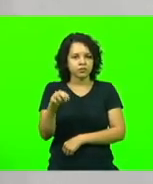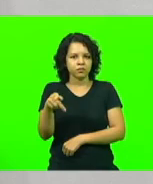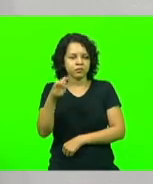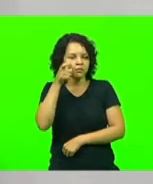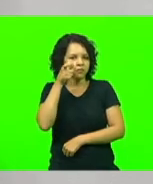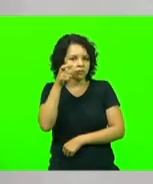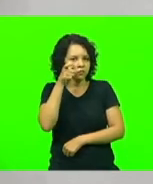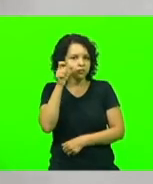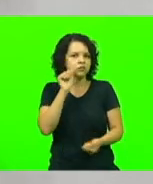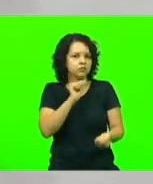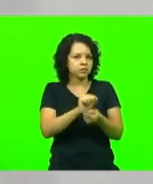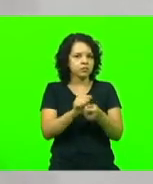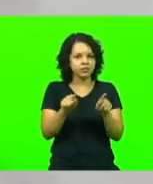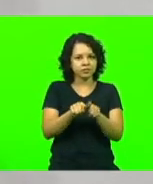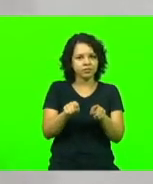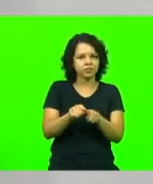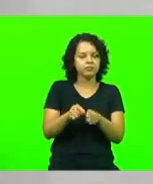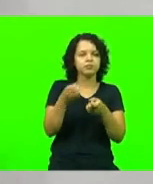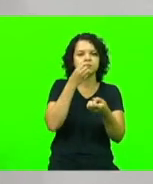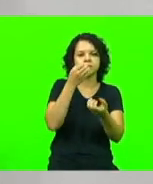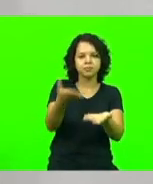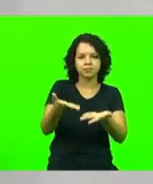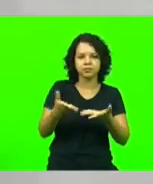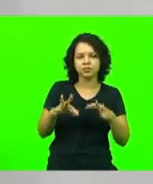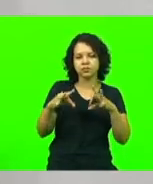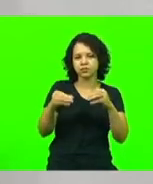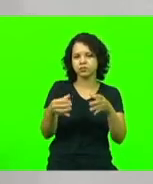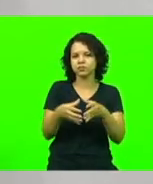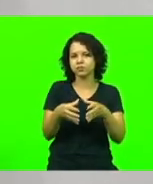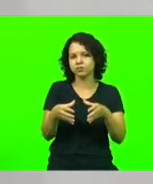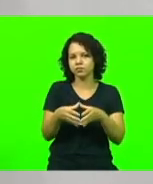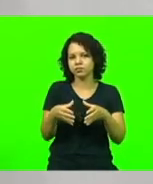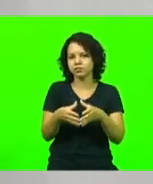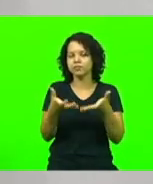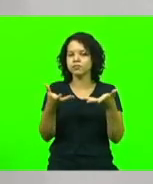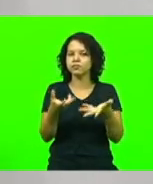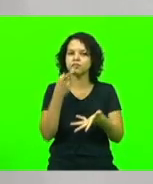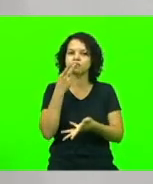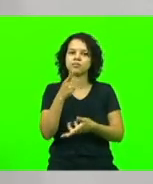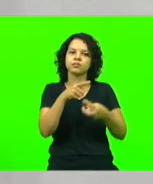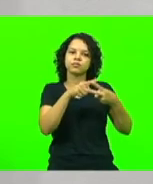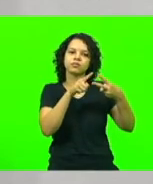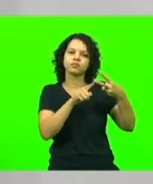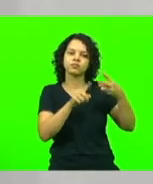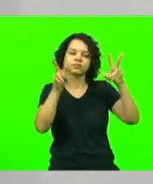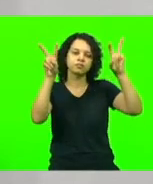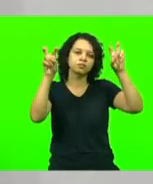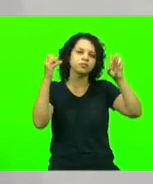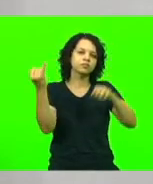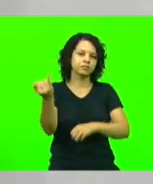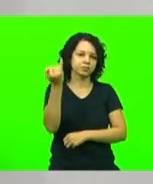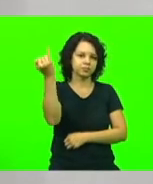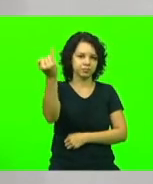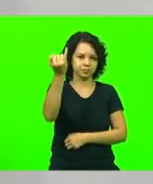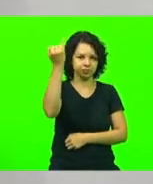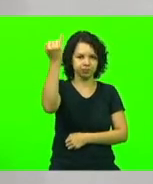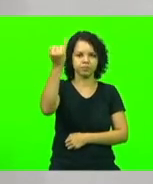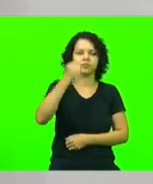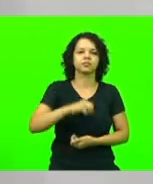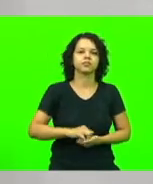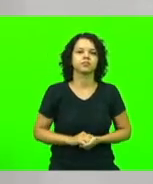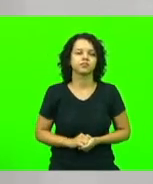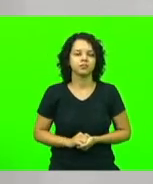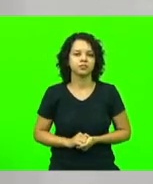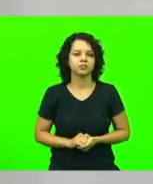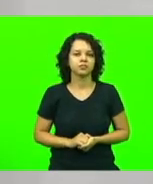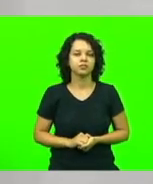junto conosco. Seja bem-vinda e todo o time aí. Quero falar de dois temas bem importantes. Um deles é